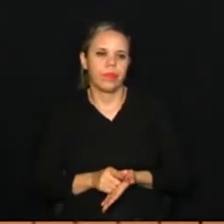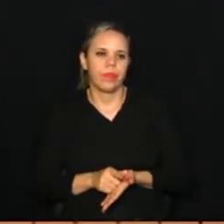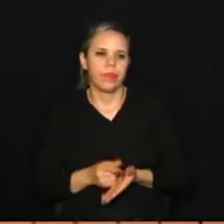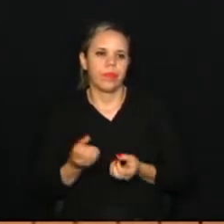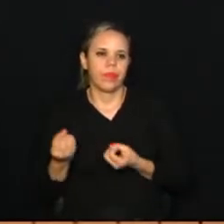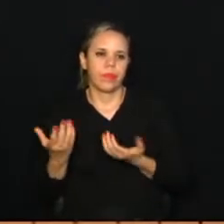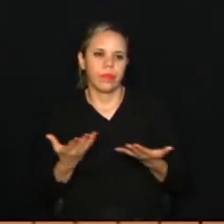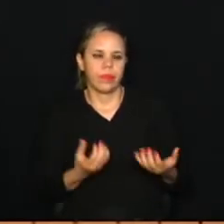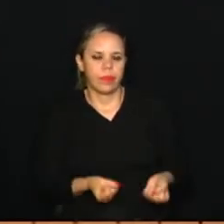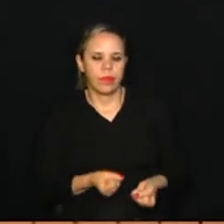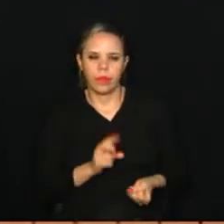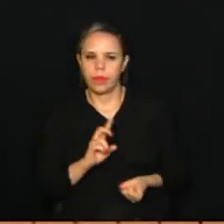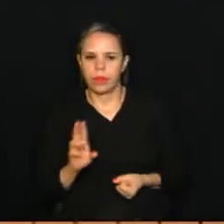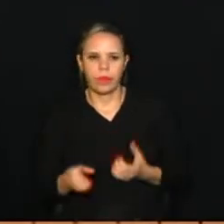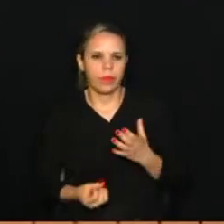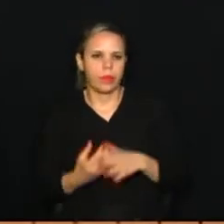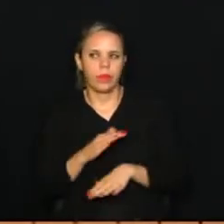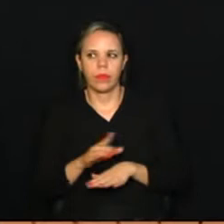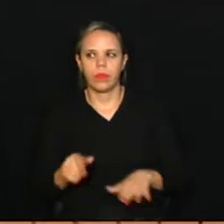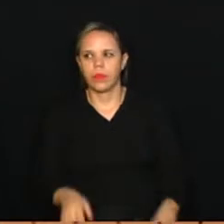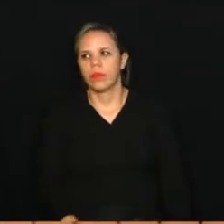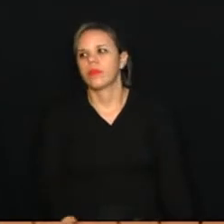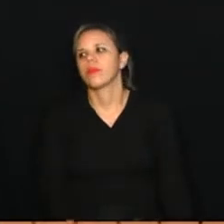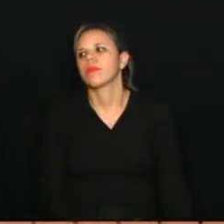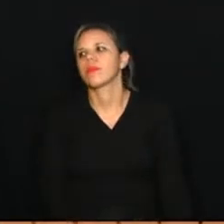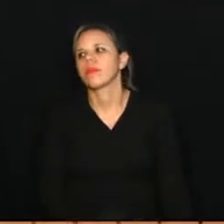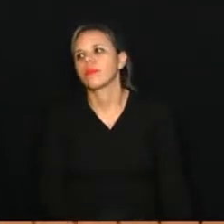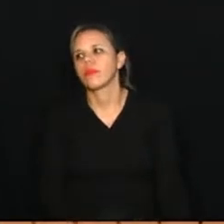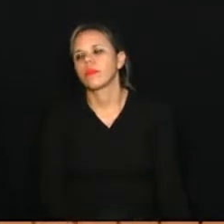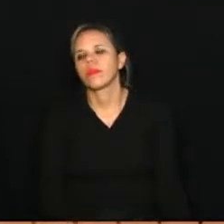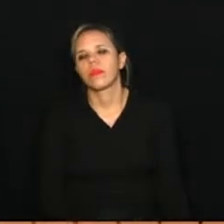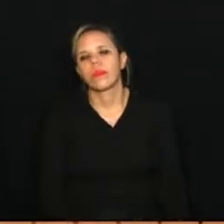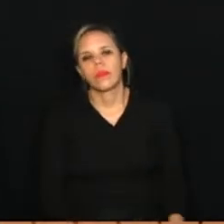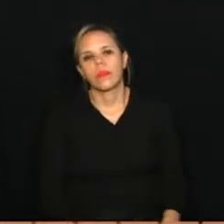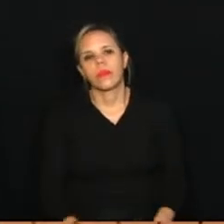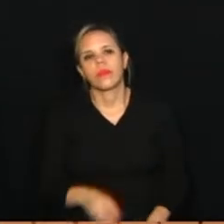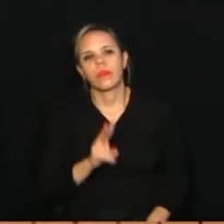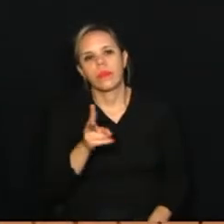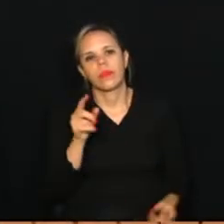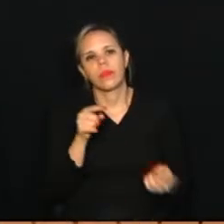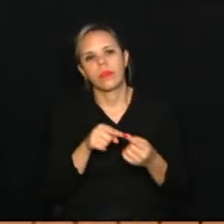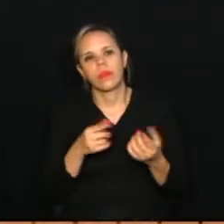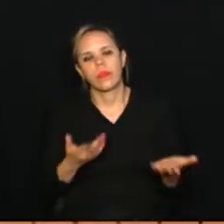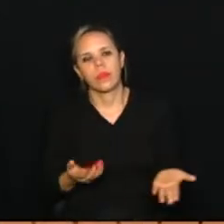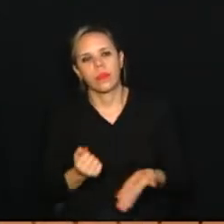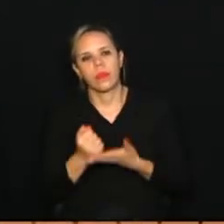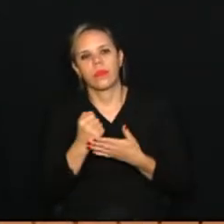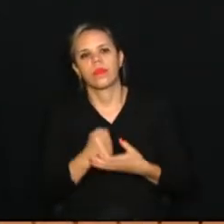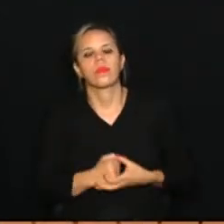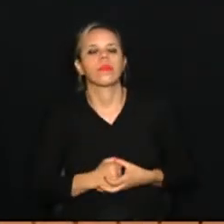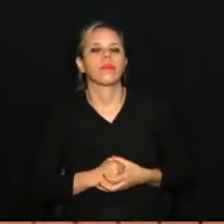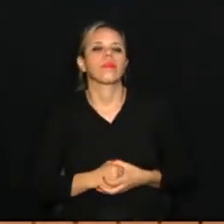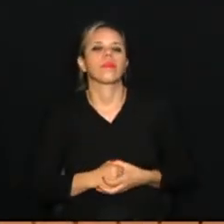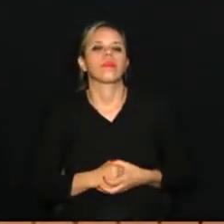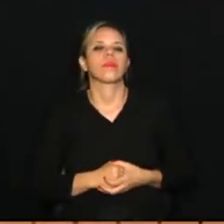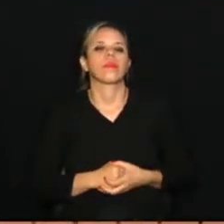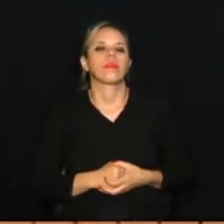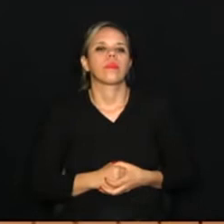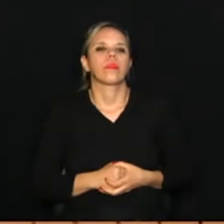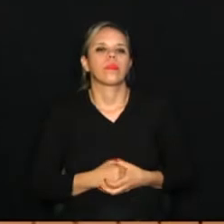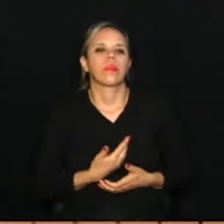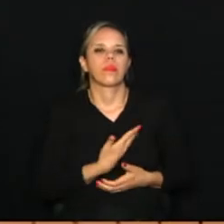bem-vinda que isso não acontecesse. Então é isso, Swift, a gente aqui sempre no sentido de ajudar o